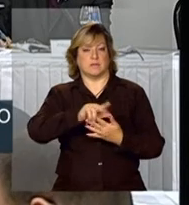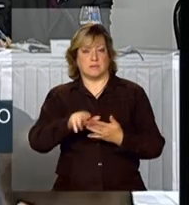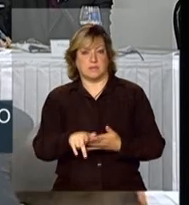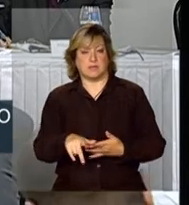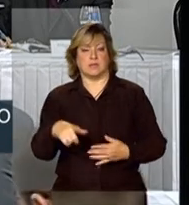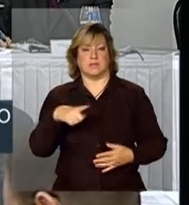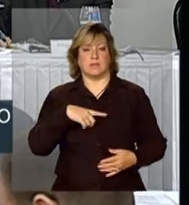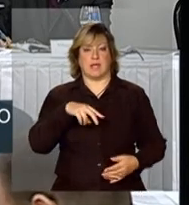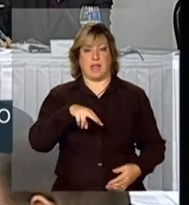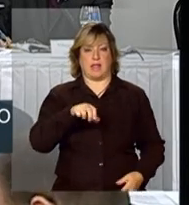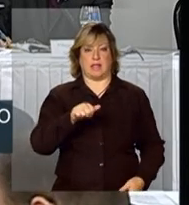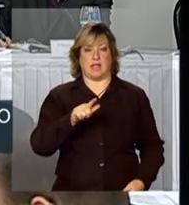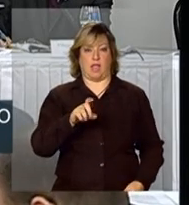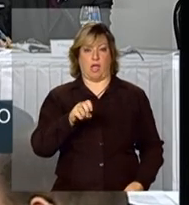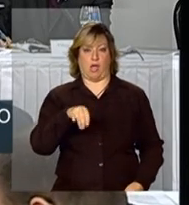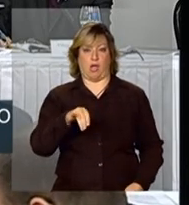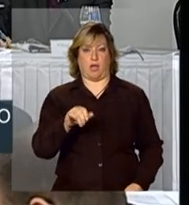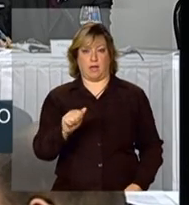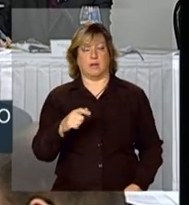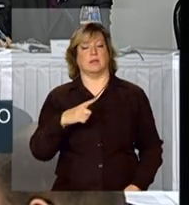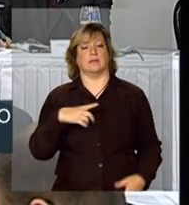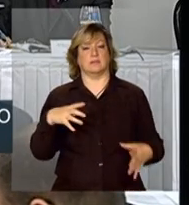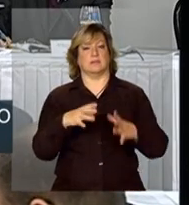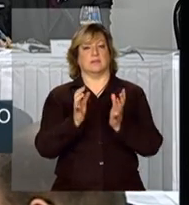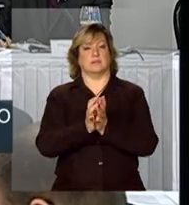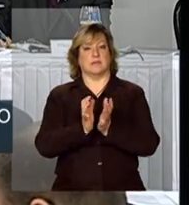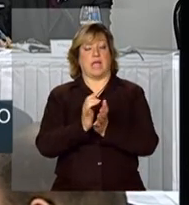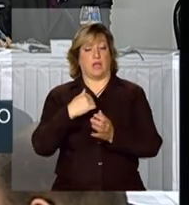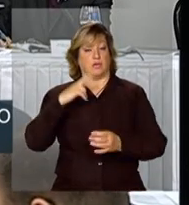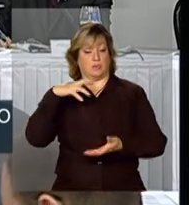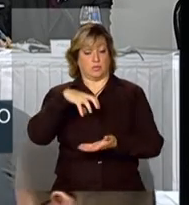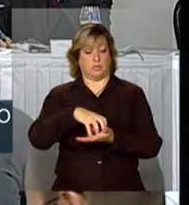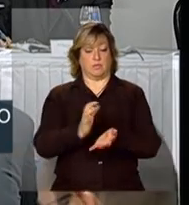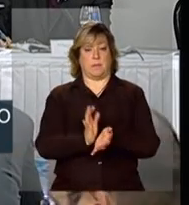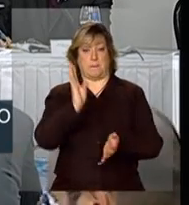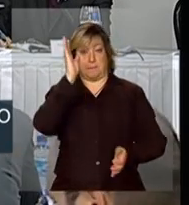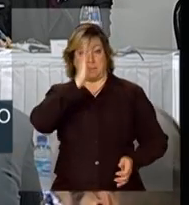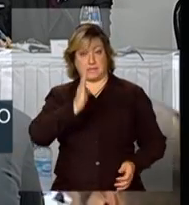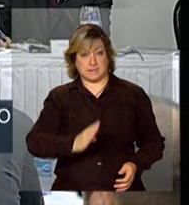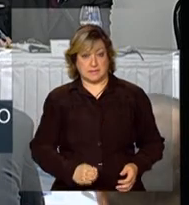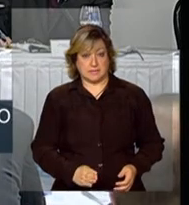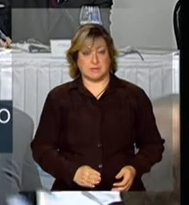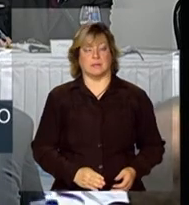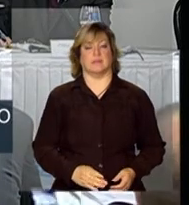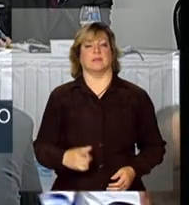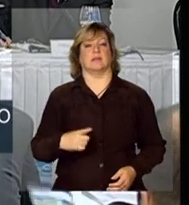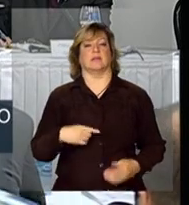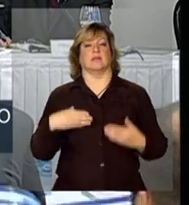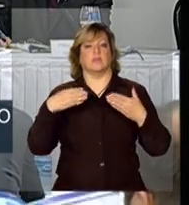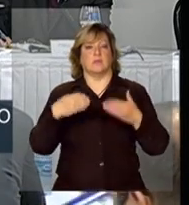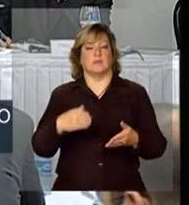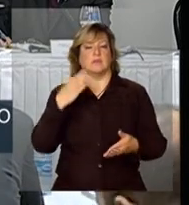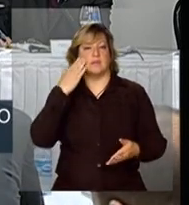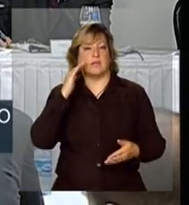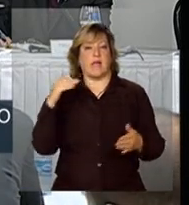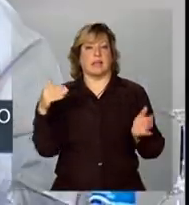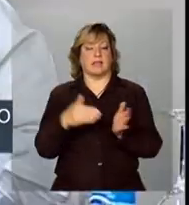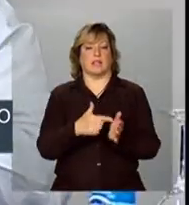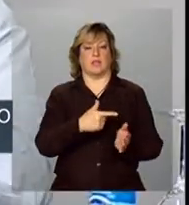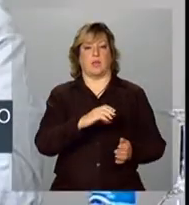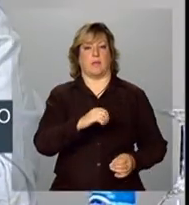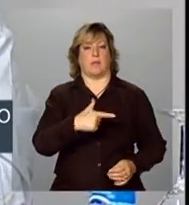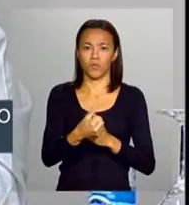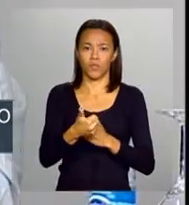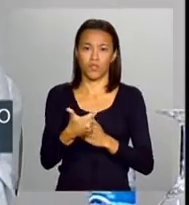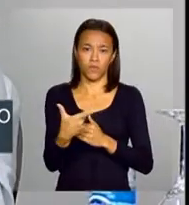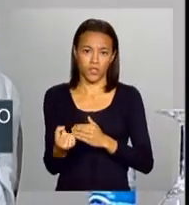Nagoya, que tive a honra de chefiar a delegação brasileira, que estabeleceu essa visão das metas de Aichi e a visão até 2020, e